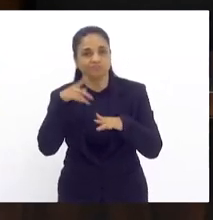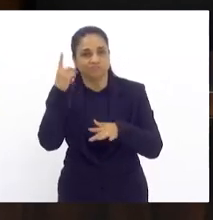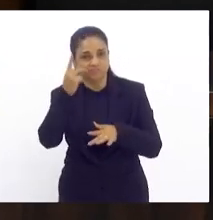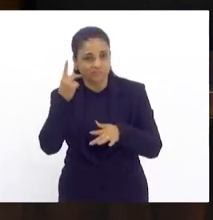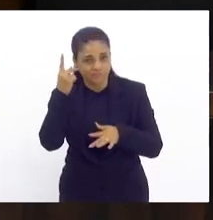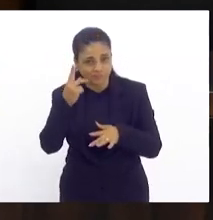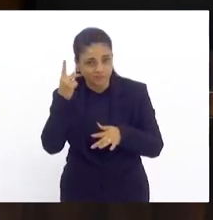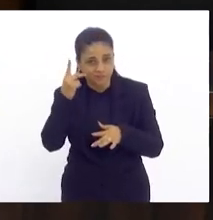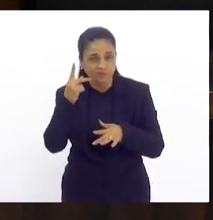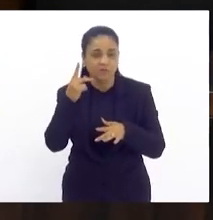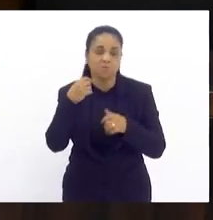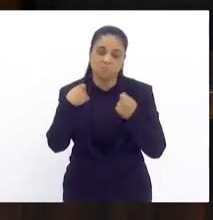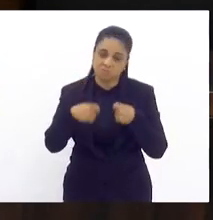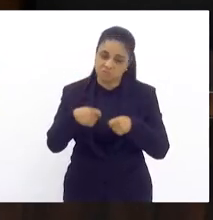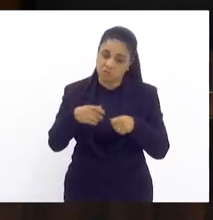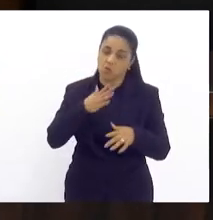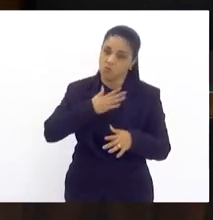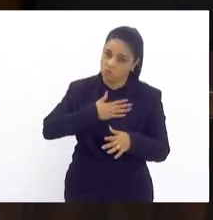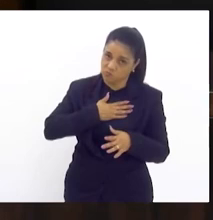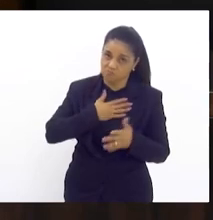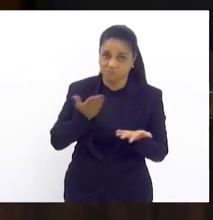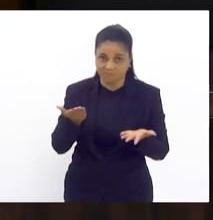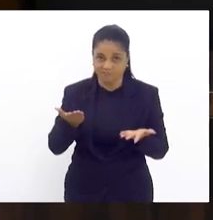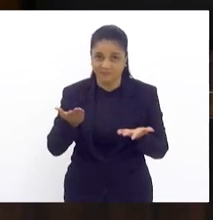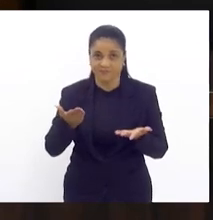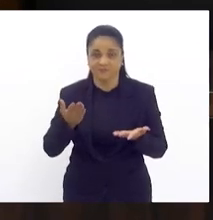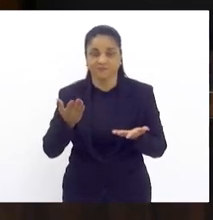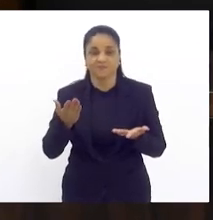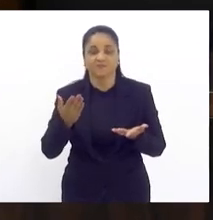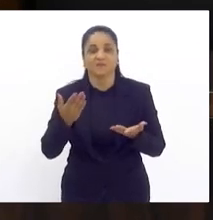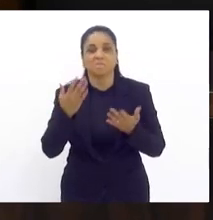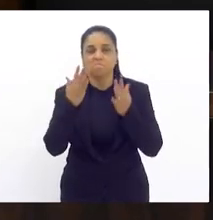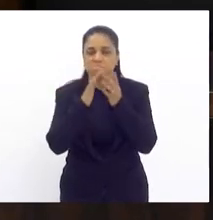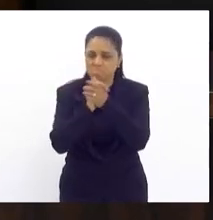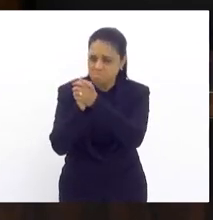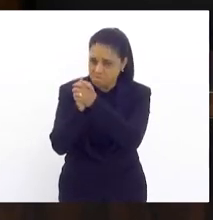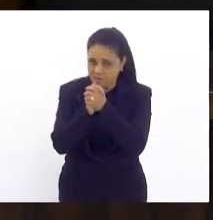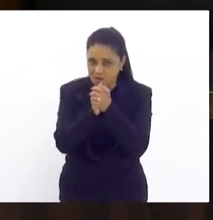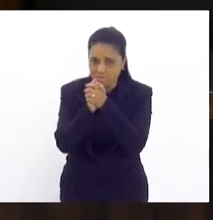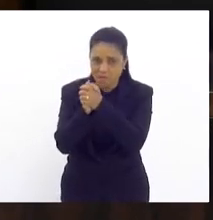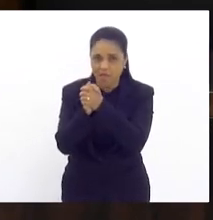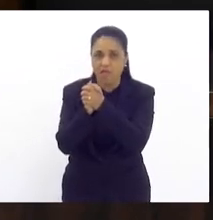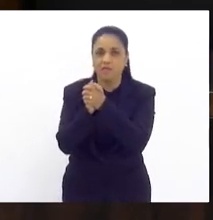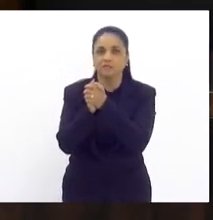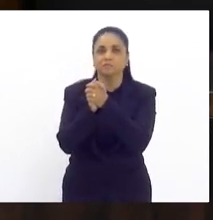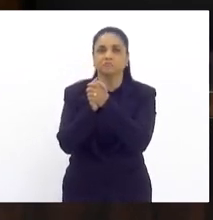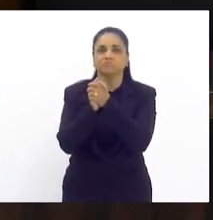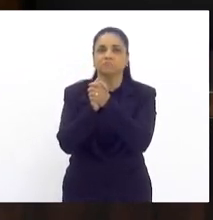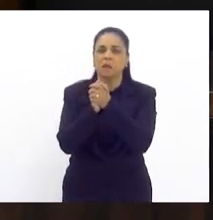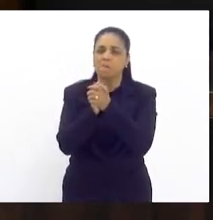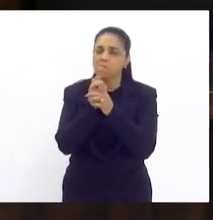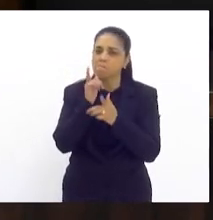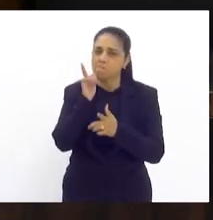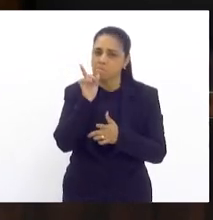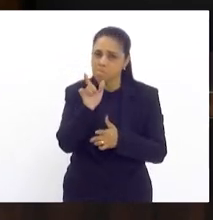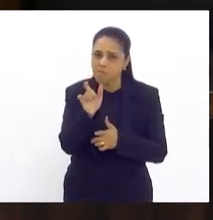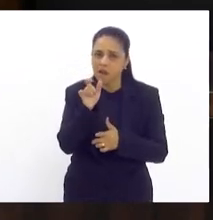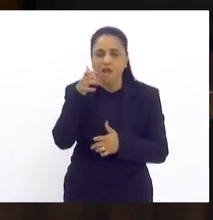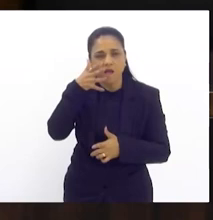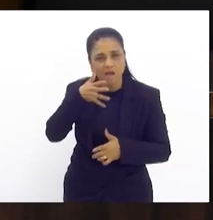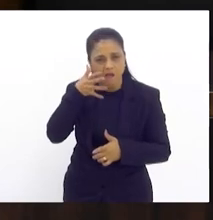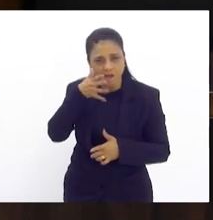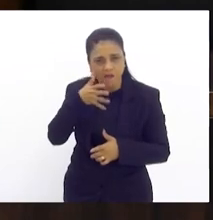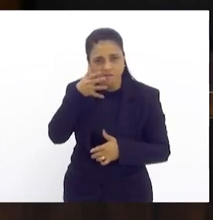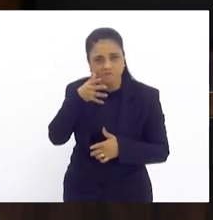parlamento tem que gostar do parlamento. Então, parabéns, tá, pelas coisas, parabéns pela palavra, que você foi uma pessoa